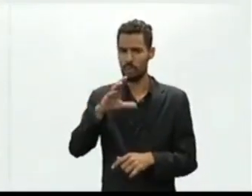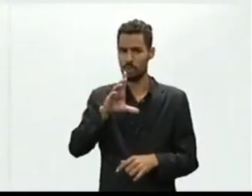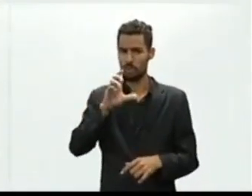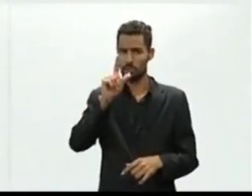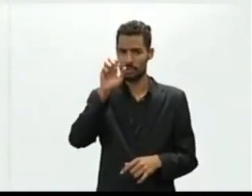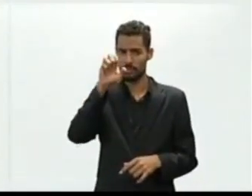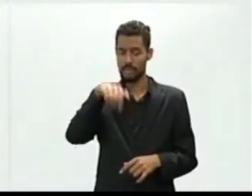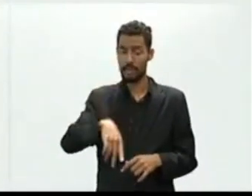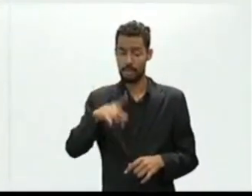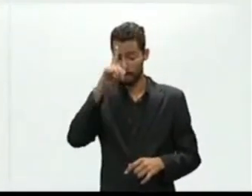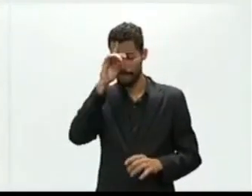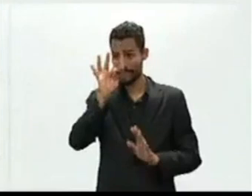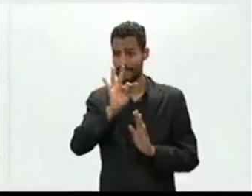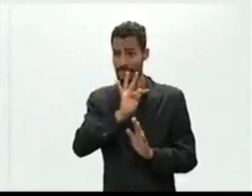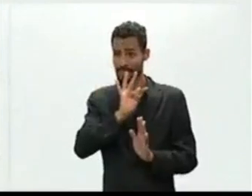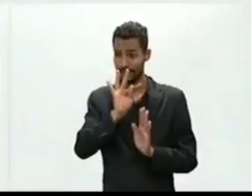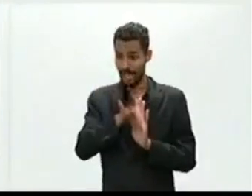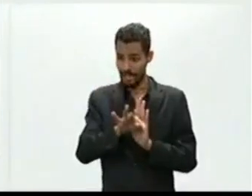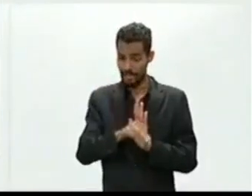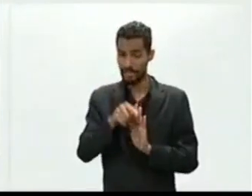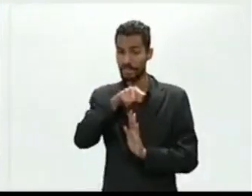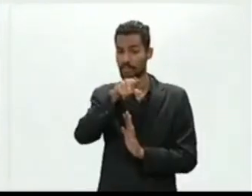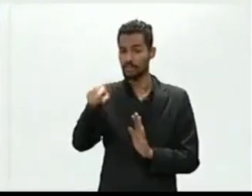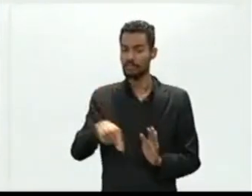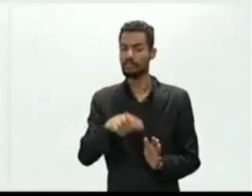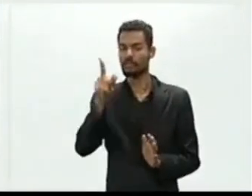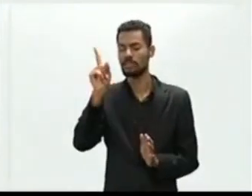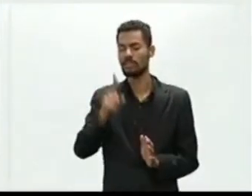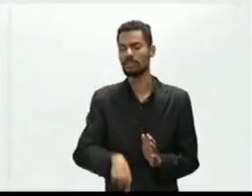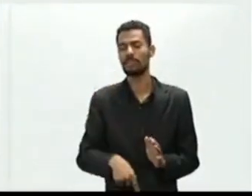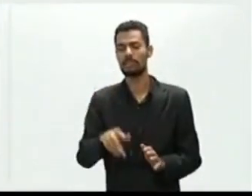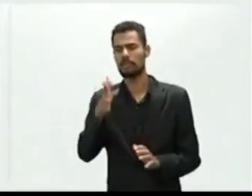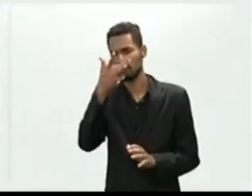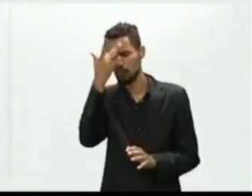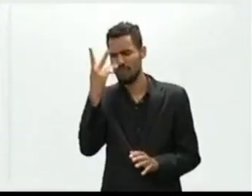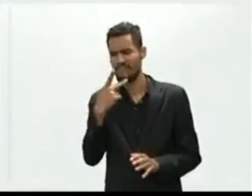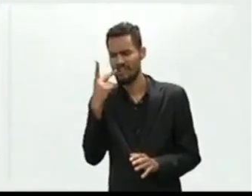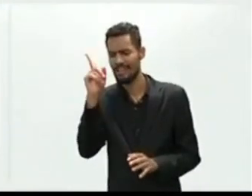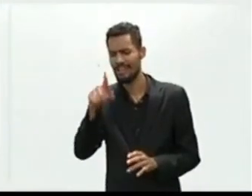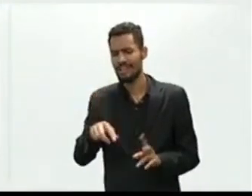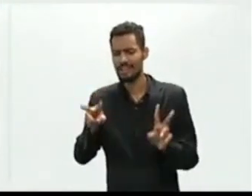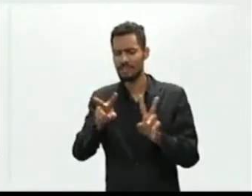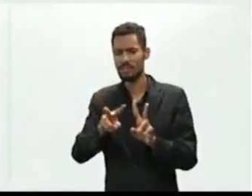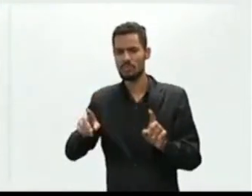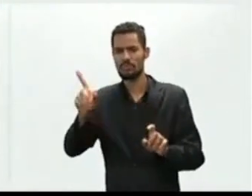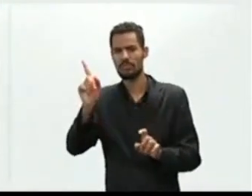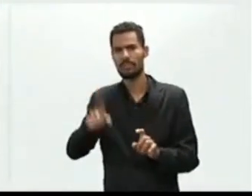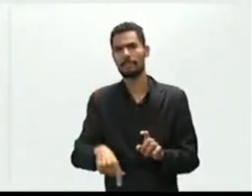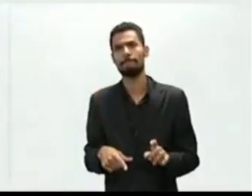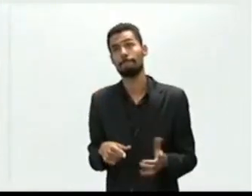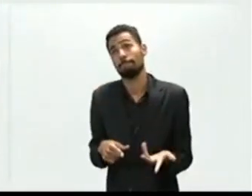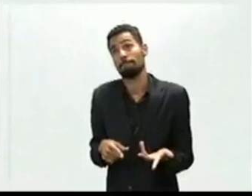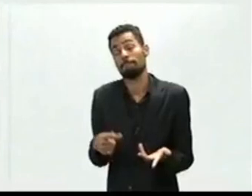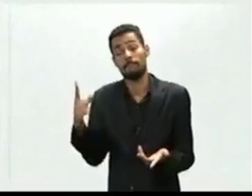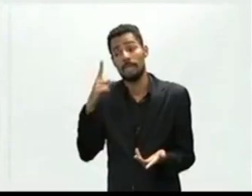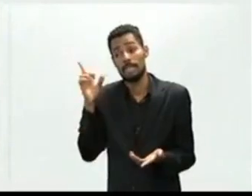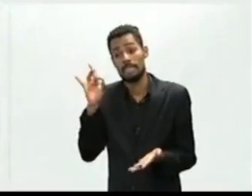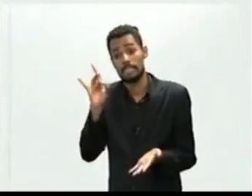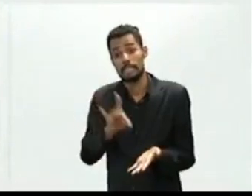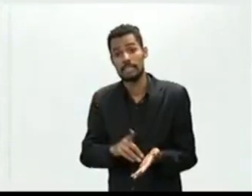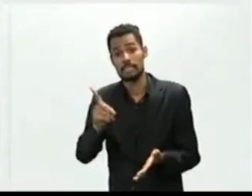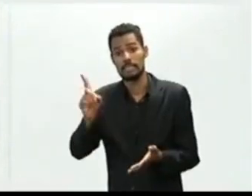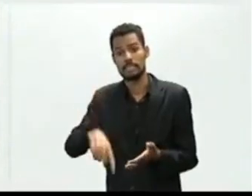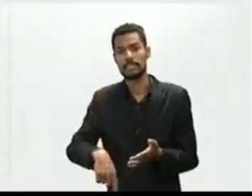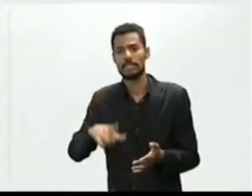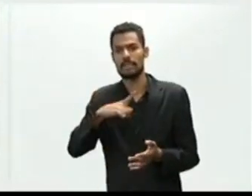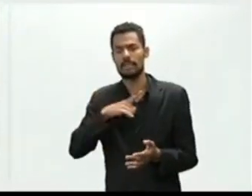clonagem é essa técnica de você... É o que muita gente também costuma usar como sinônimo, eu não sei se é o ideal, mas como